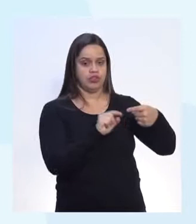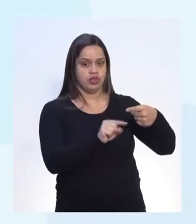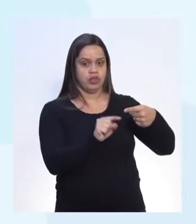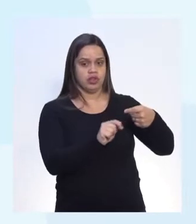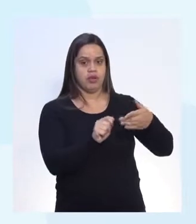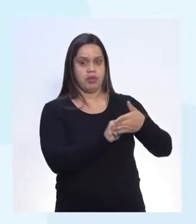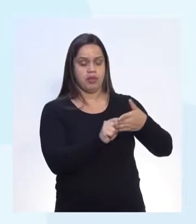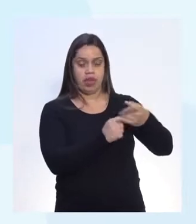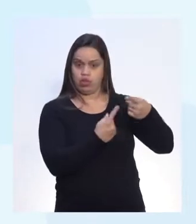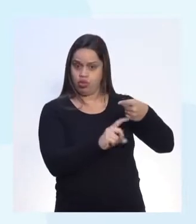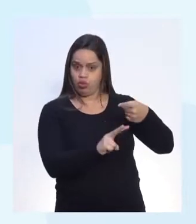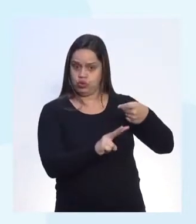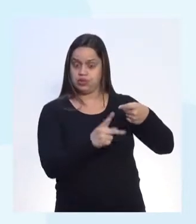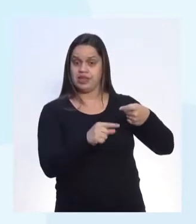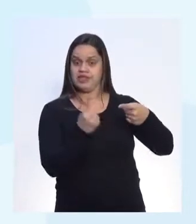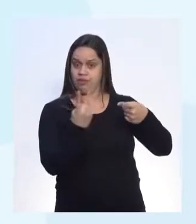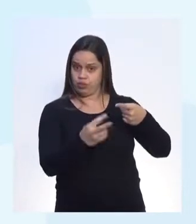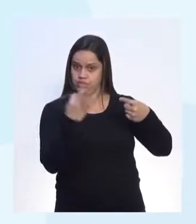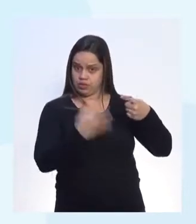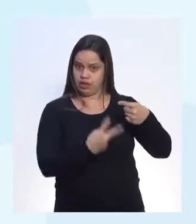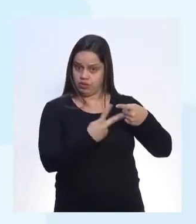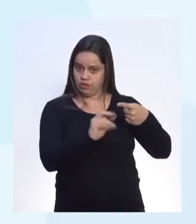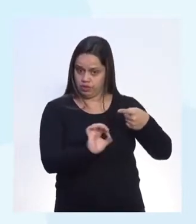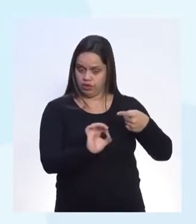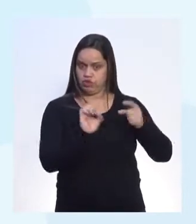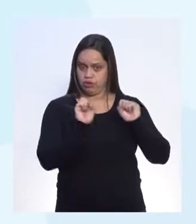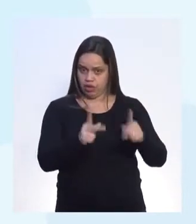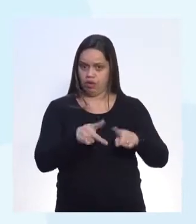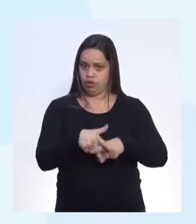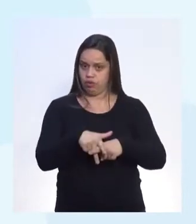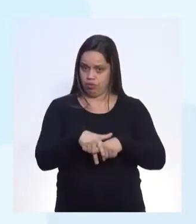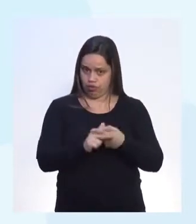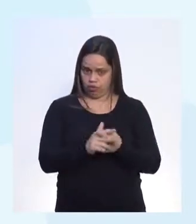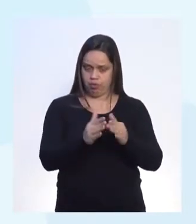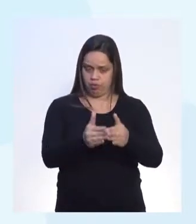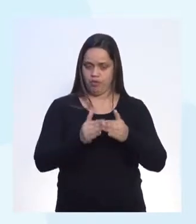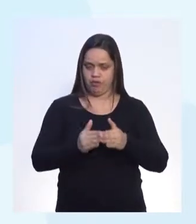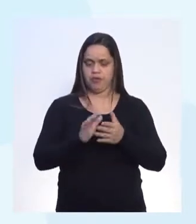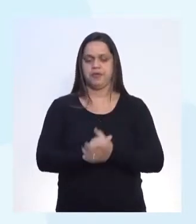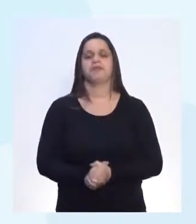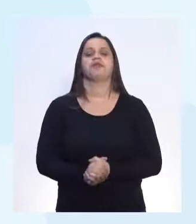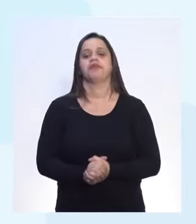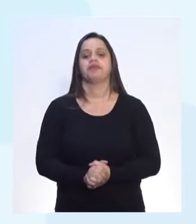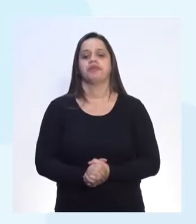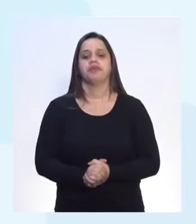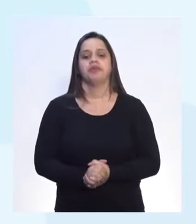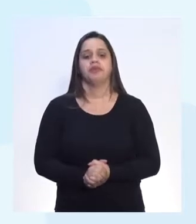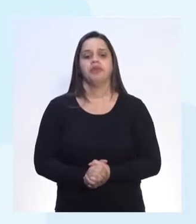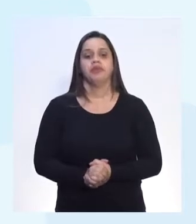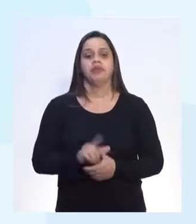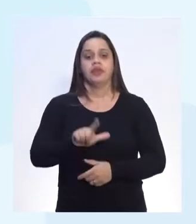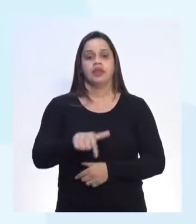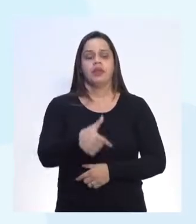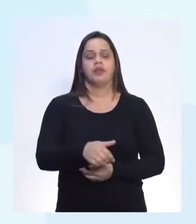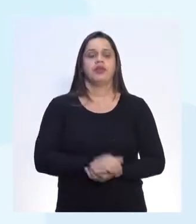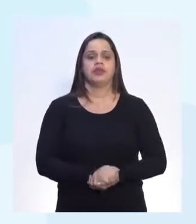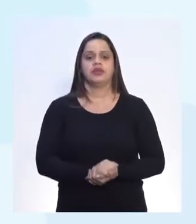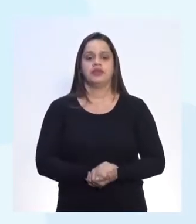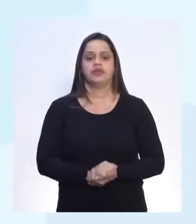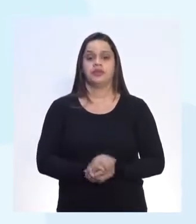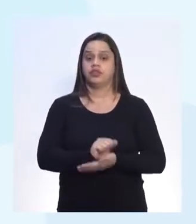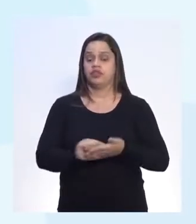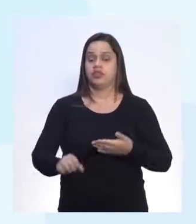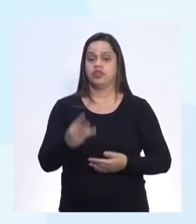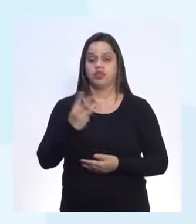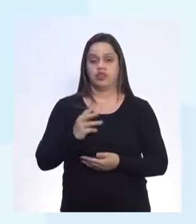lá. Ok, tudo bem? Dá uma corrigida aí, por gentileza. Tá? Na sequência lá, atividade